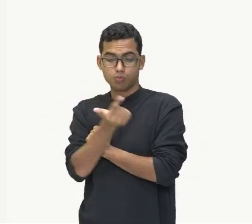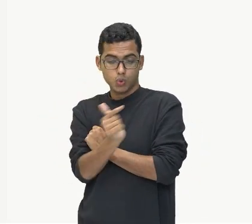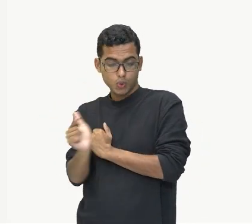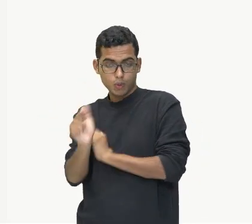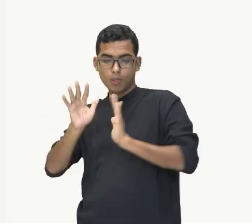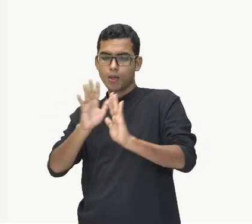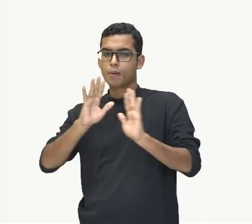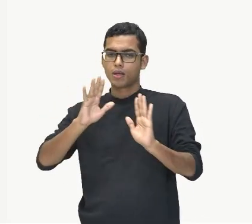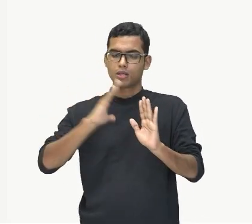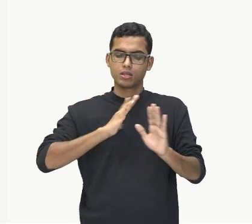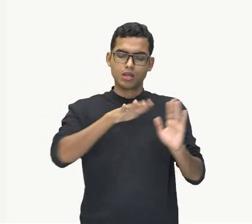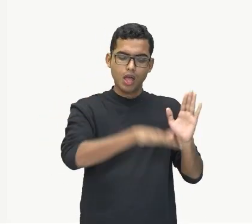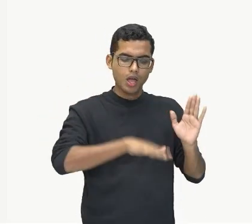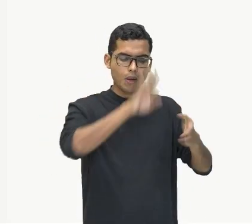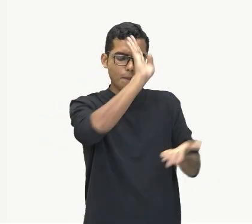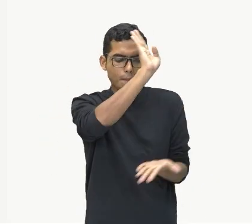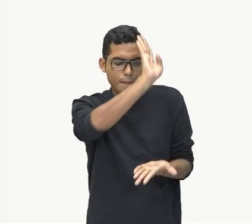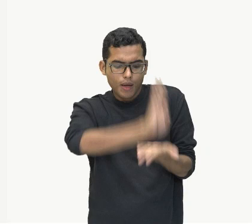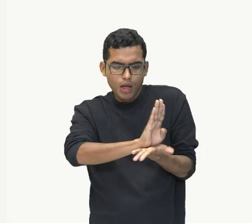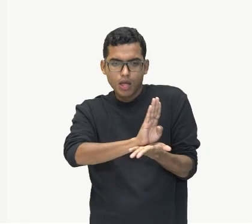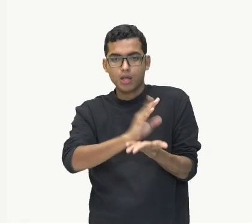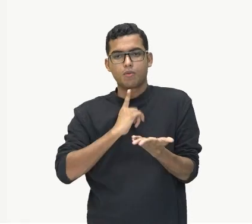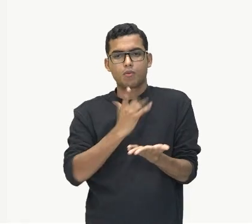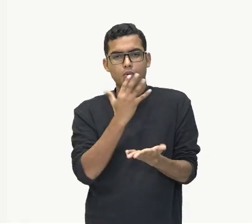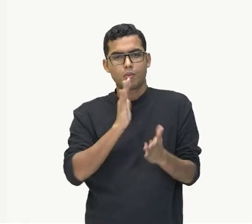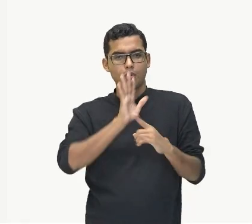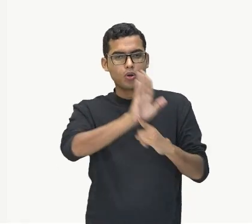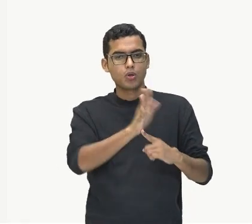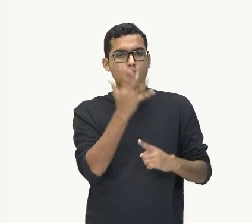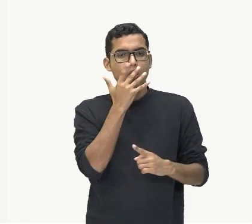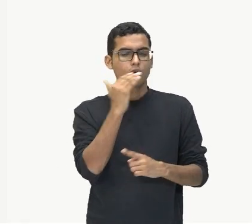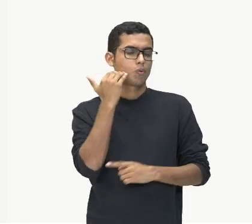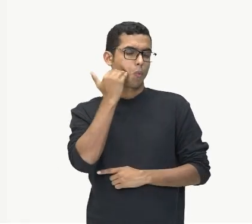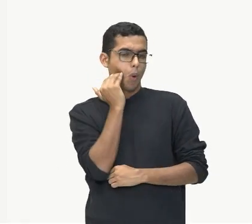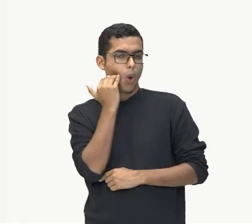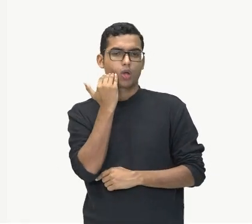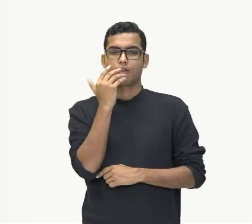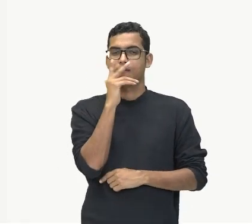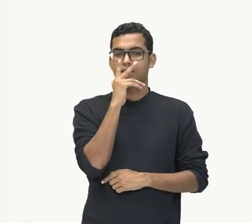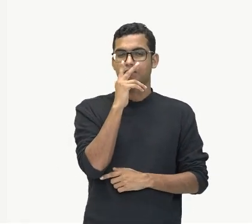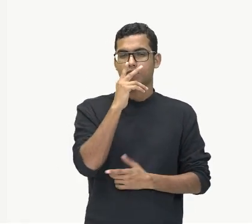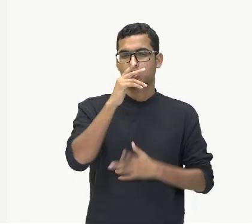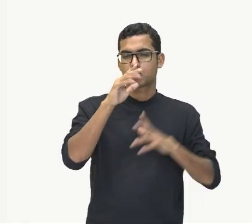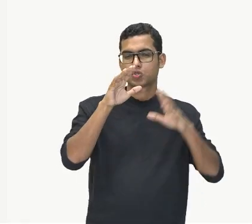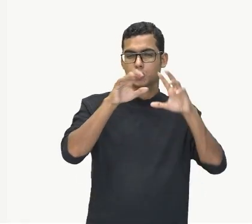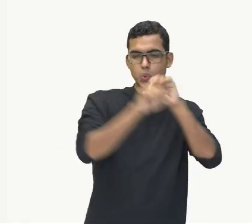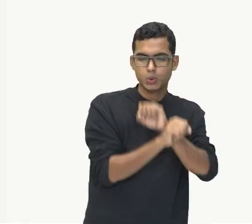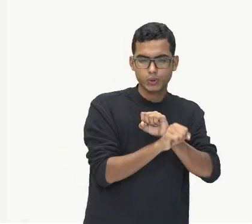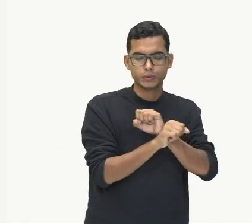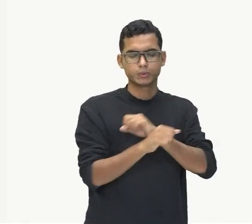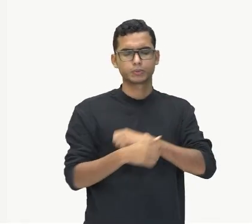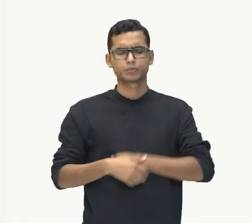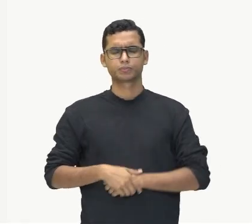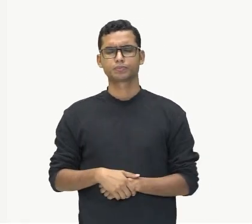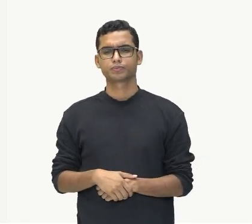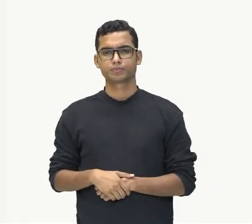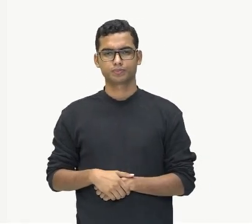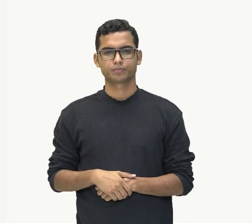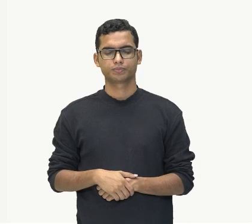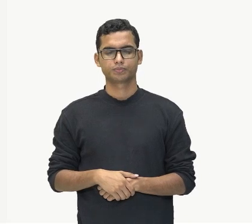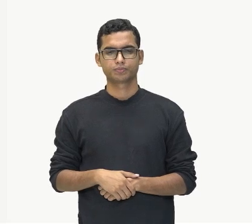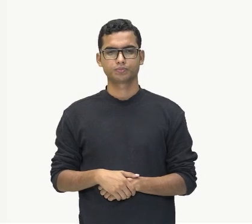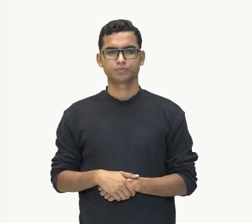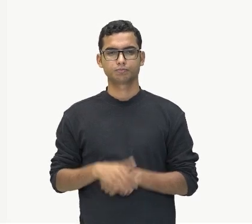tem uma coloração rosa intenso. Também nós temos